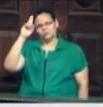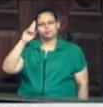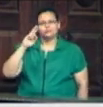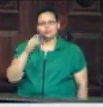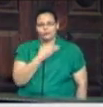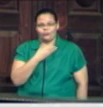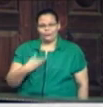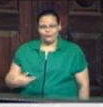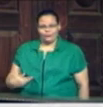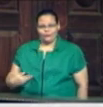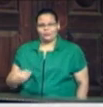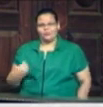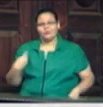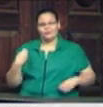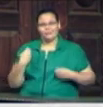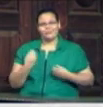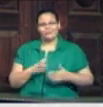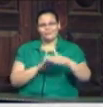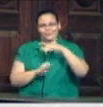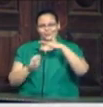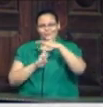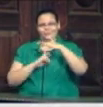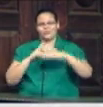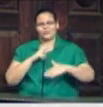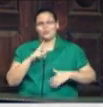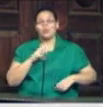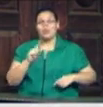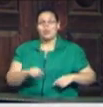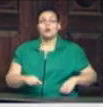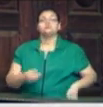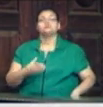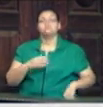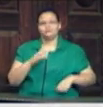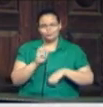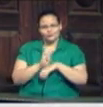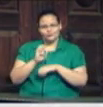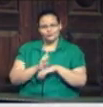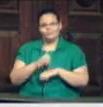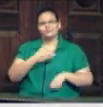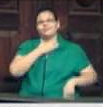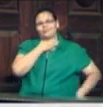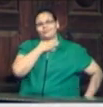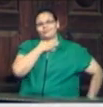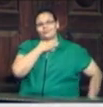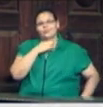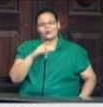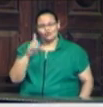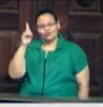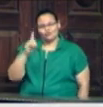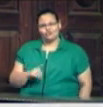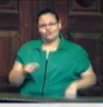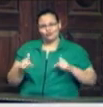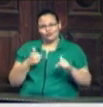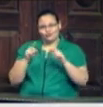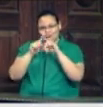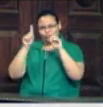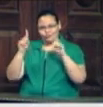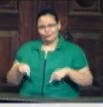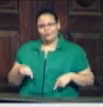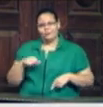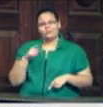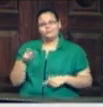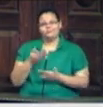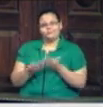a iniciativa privada, leva o Estado à falência e elimina direitos dos servidores públicos, que passam a